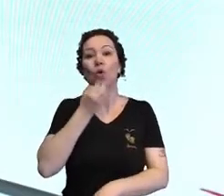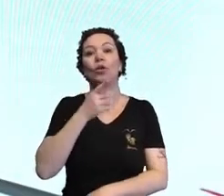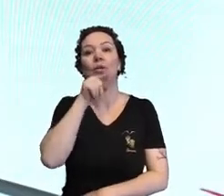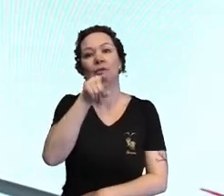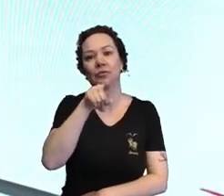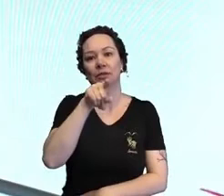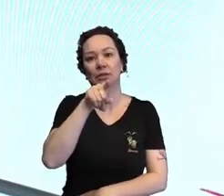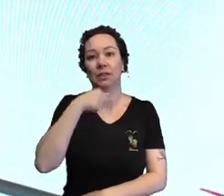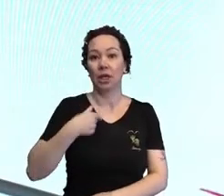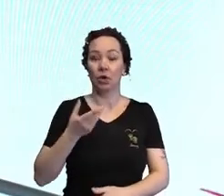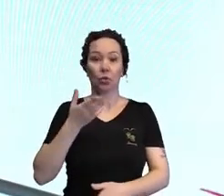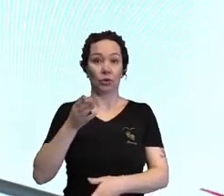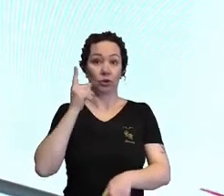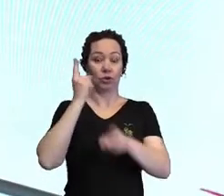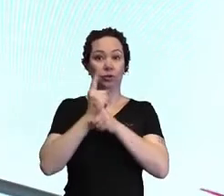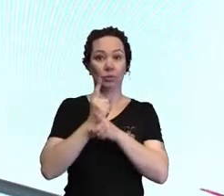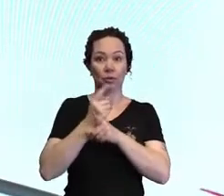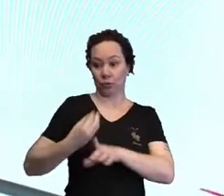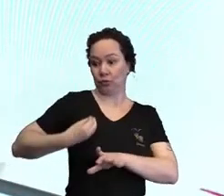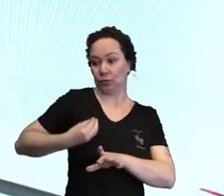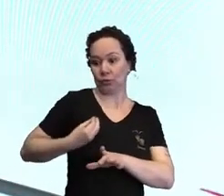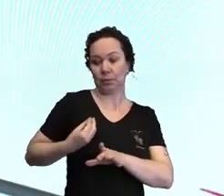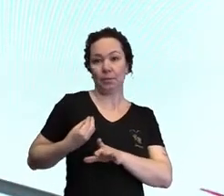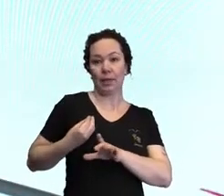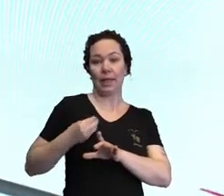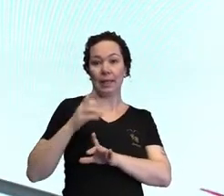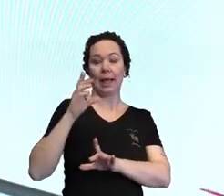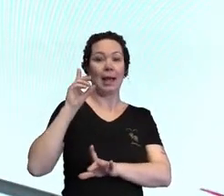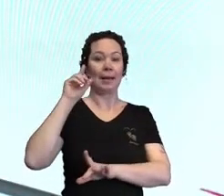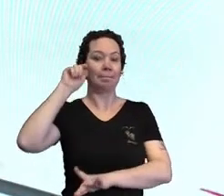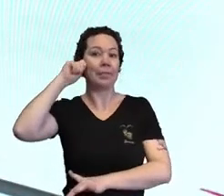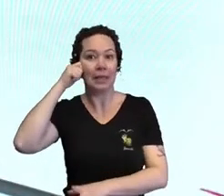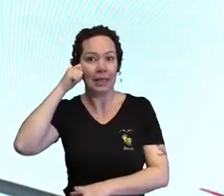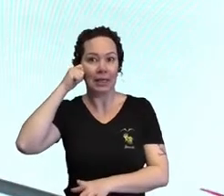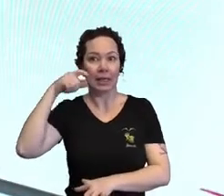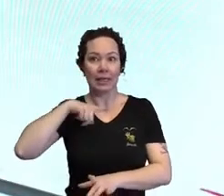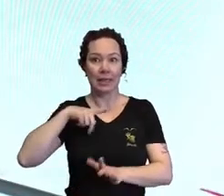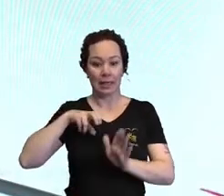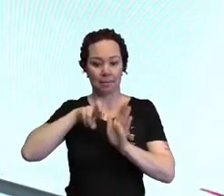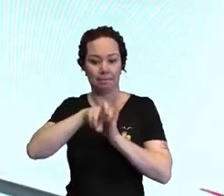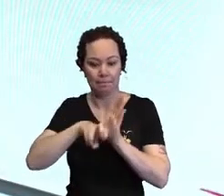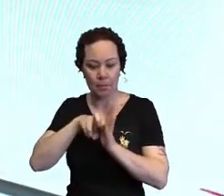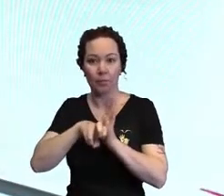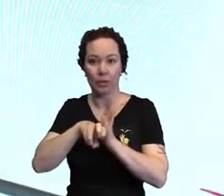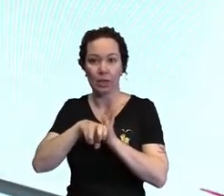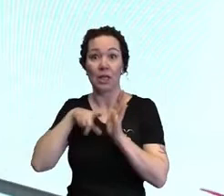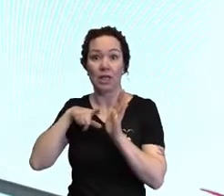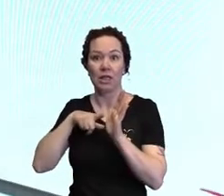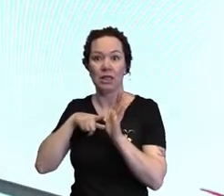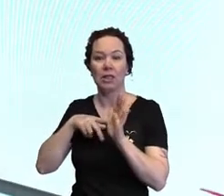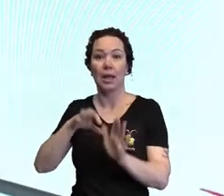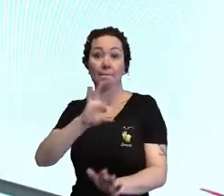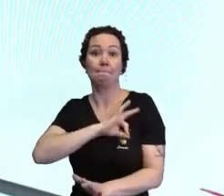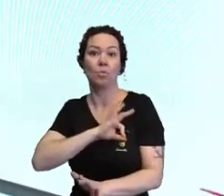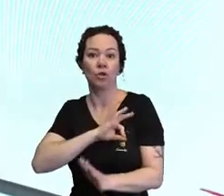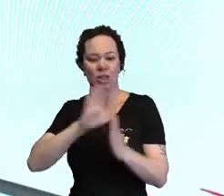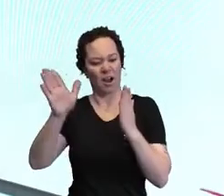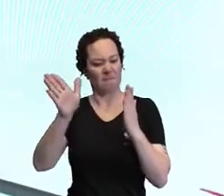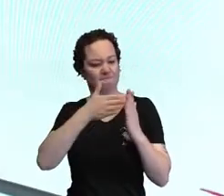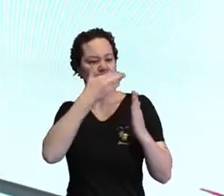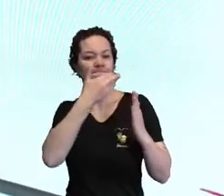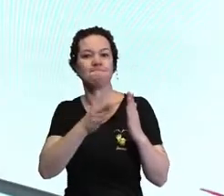no vidas negras que a gente tem pessoas cadeirantes que são Batidas na cara pela polícia por quê